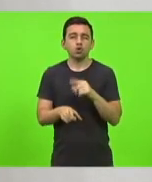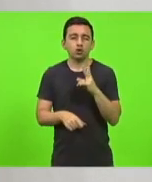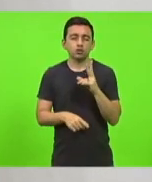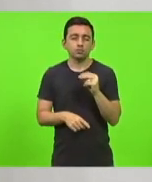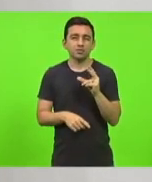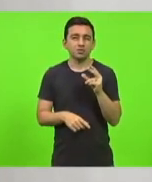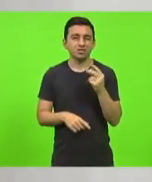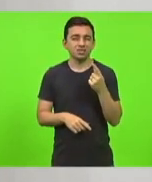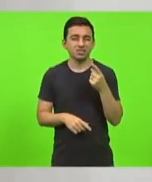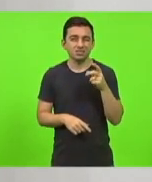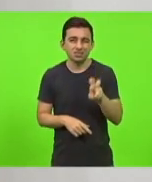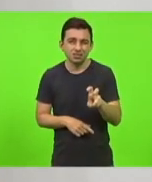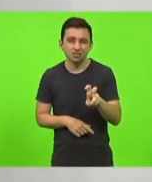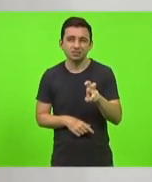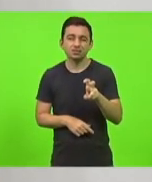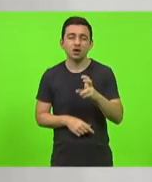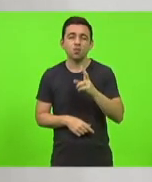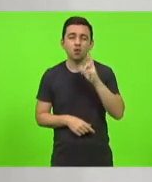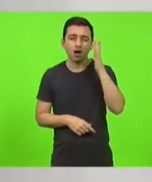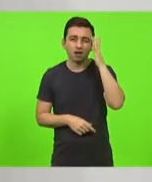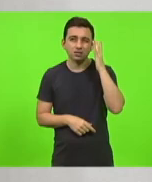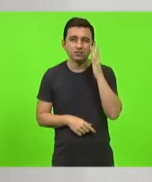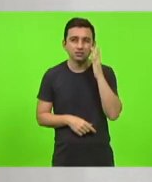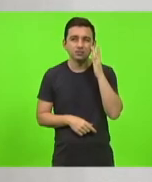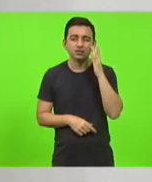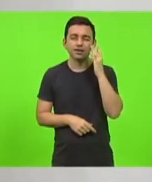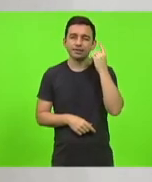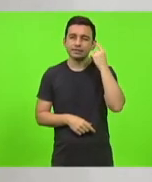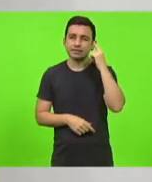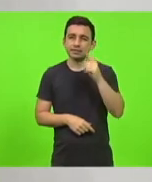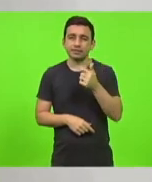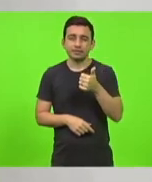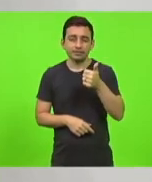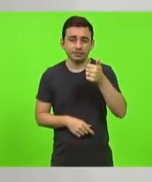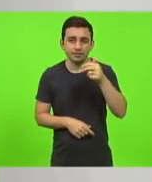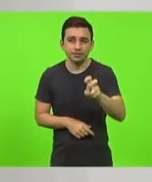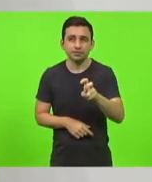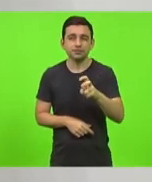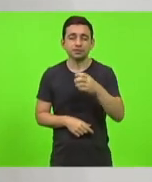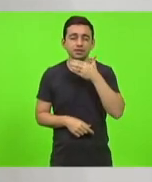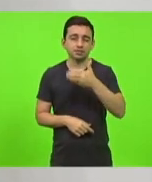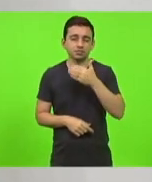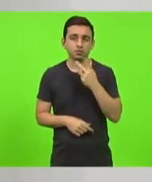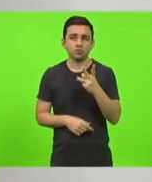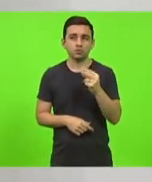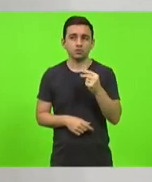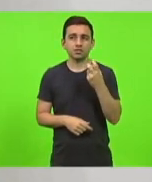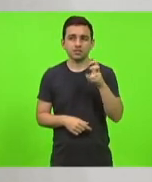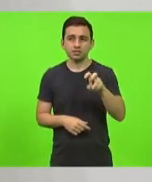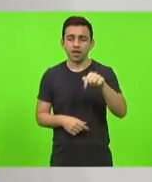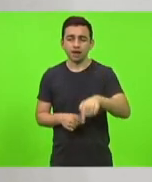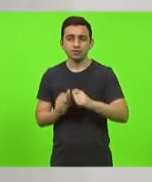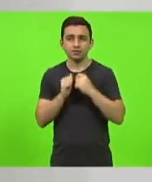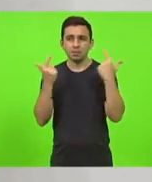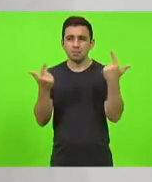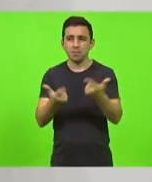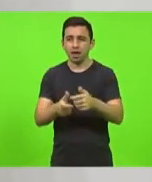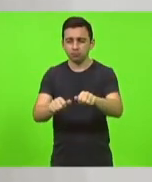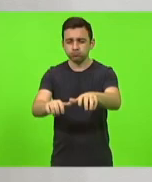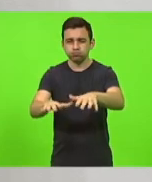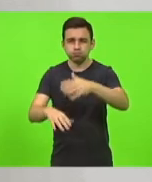a memória, deputados, dia 15 de dezembro de 2015, com esta casa aqui